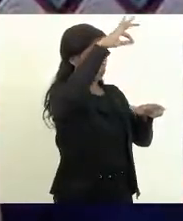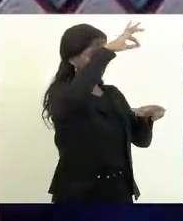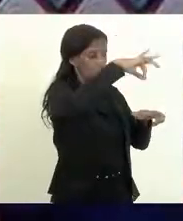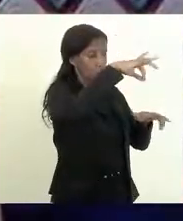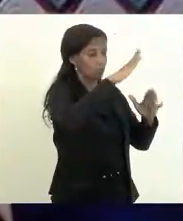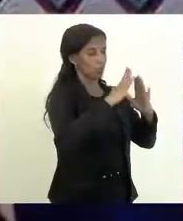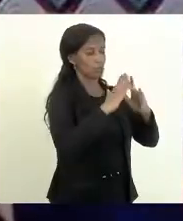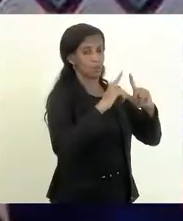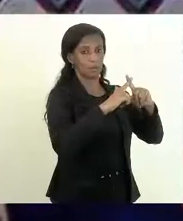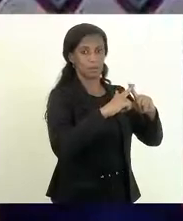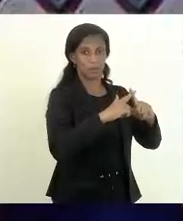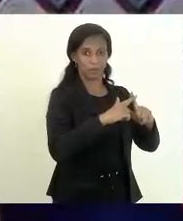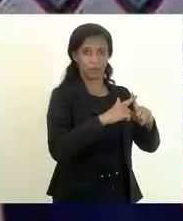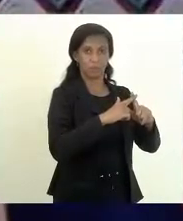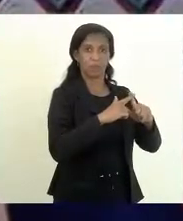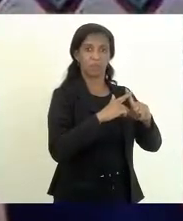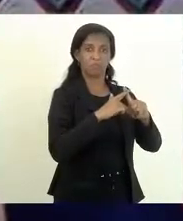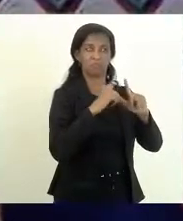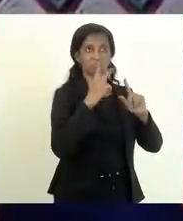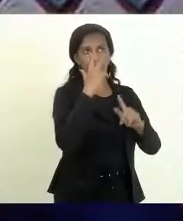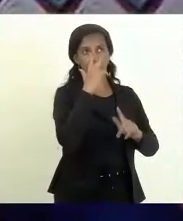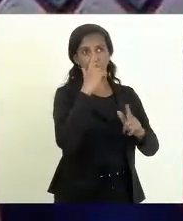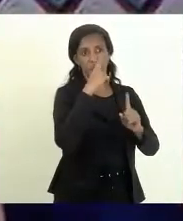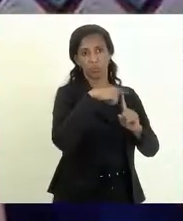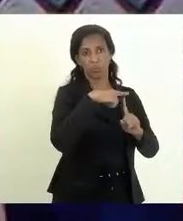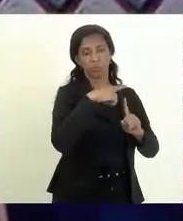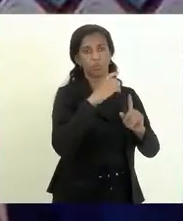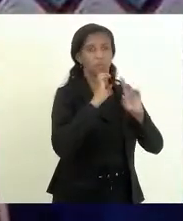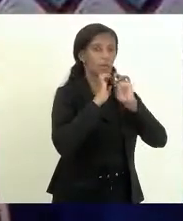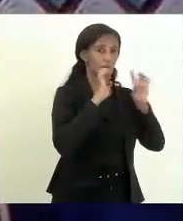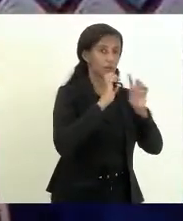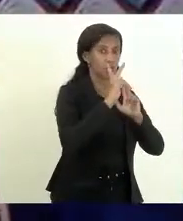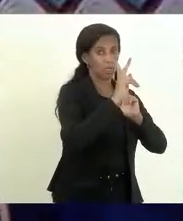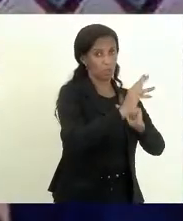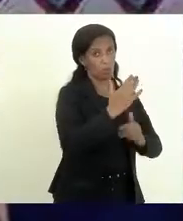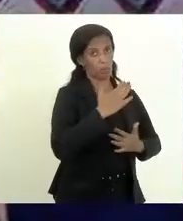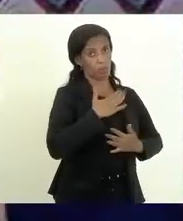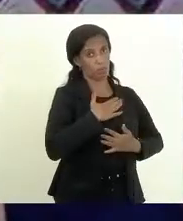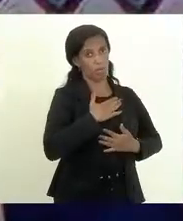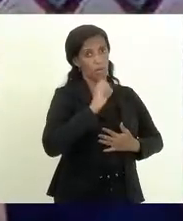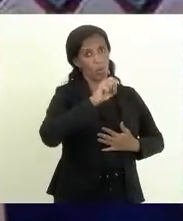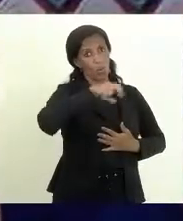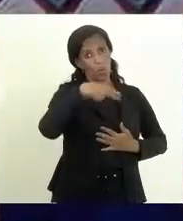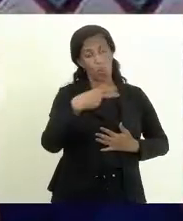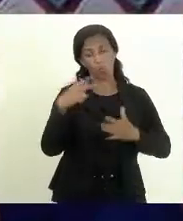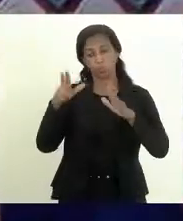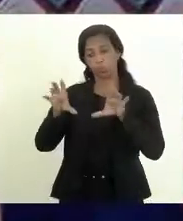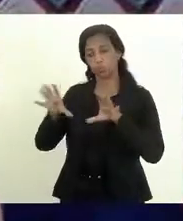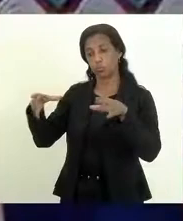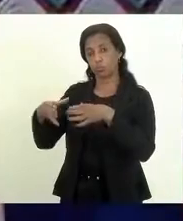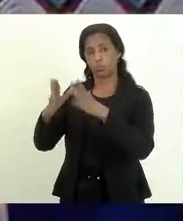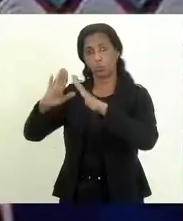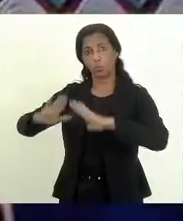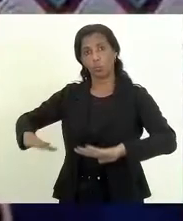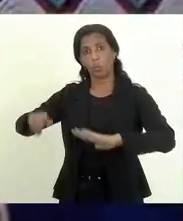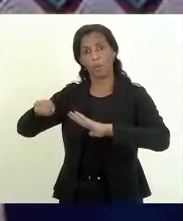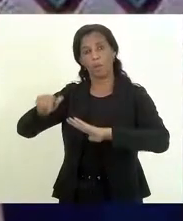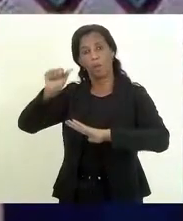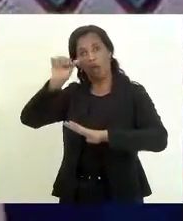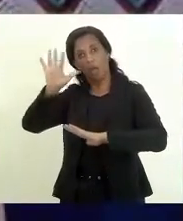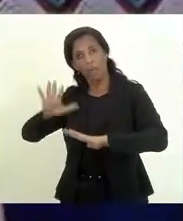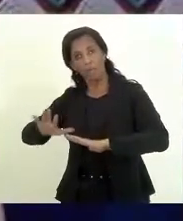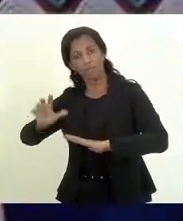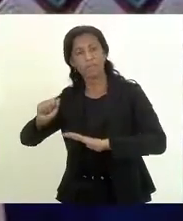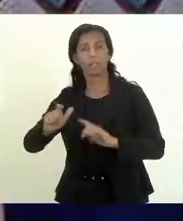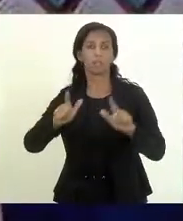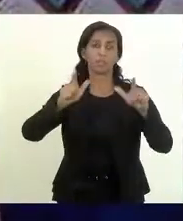das igrejas ditas evangélicas, como eu, sejam nos espaços de matriz africana, sejam nos